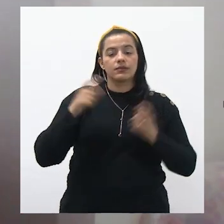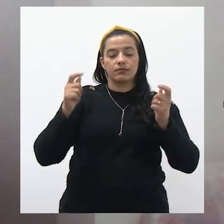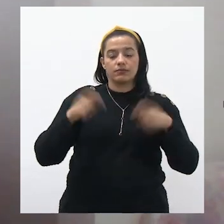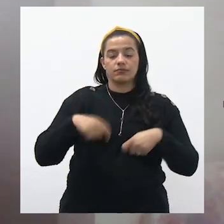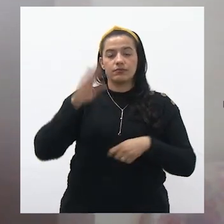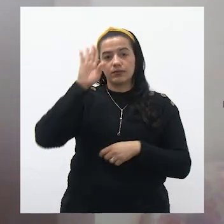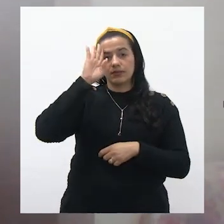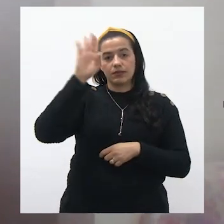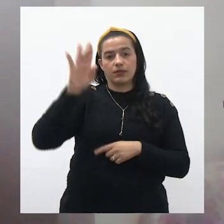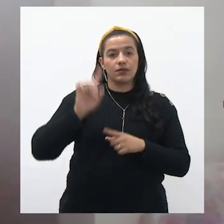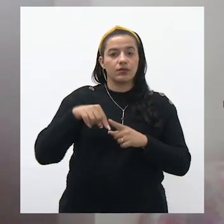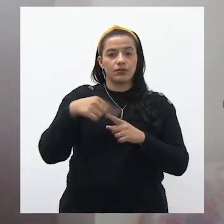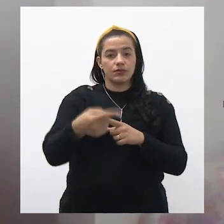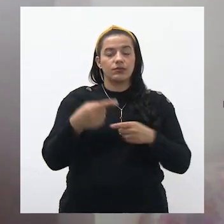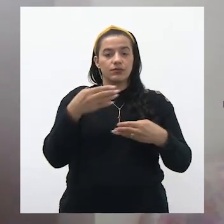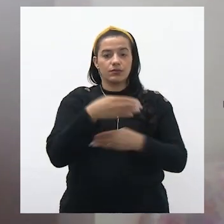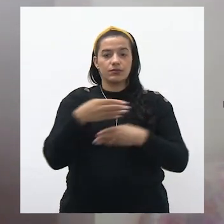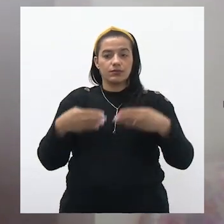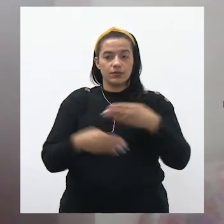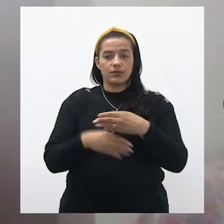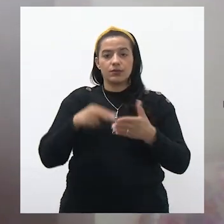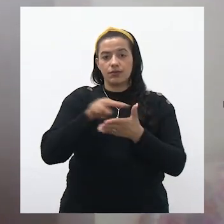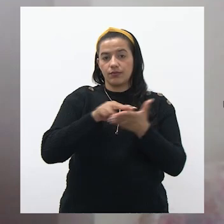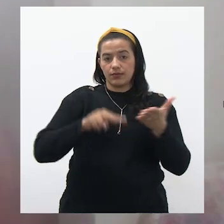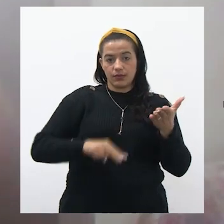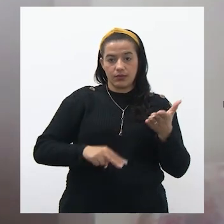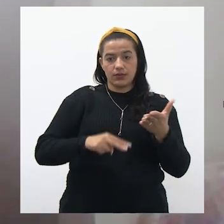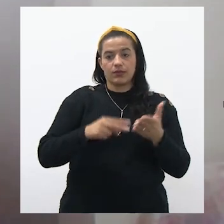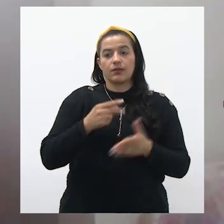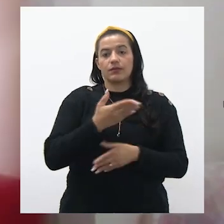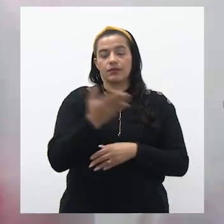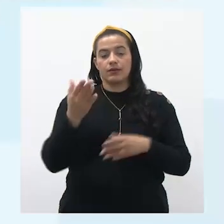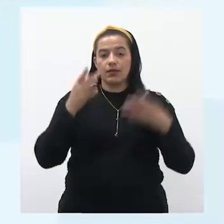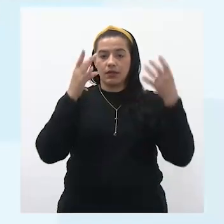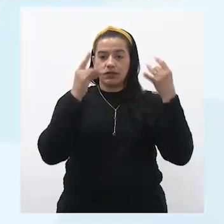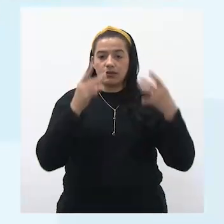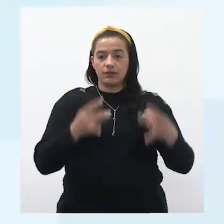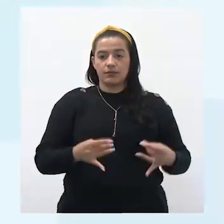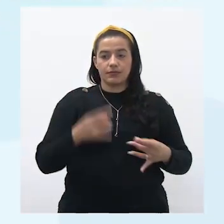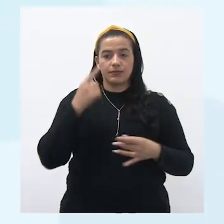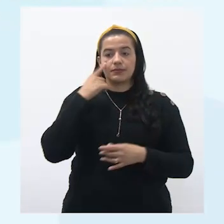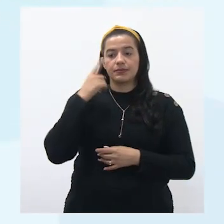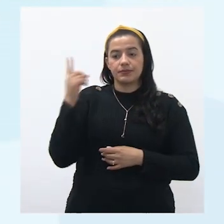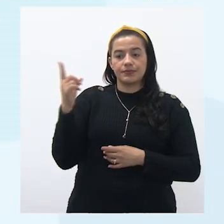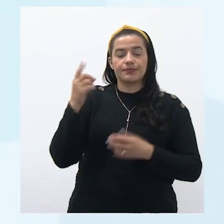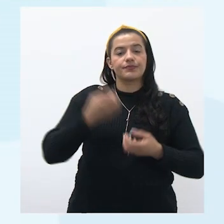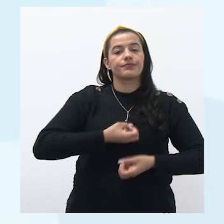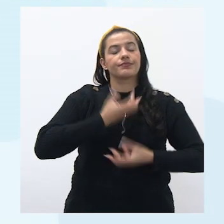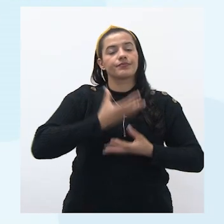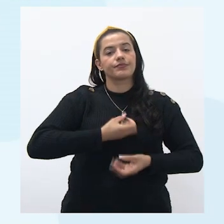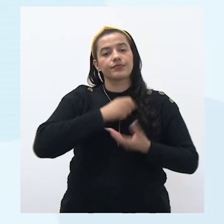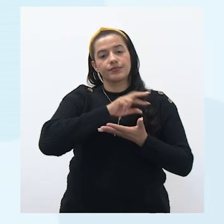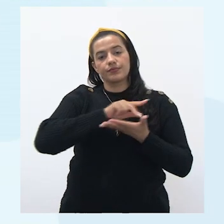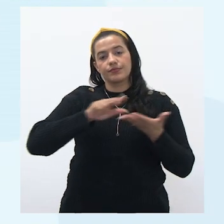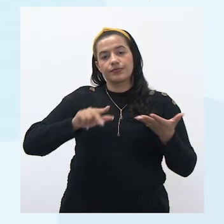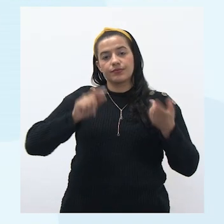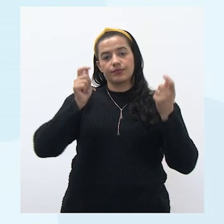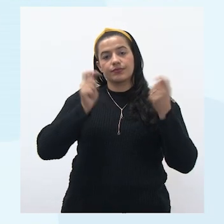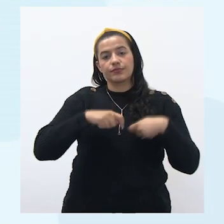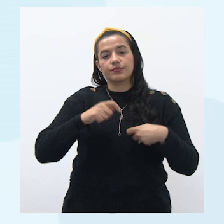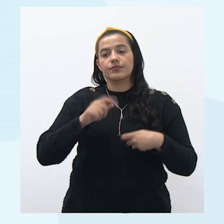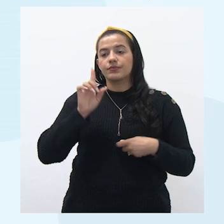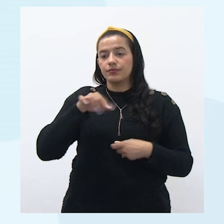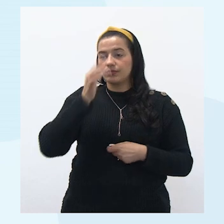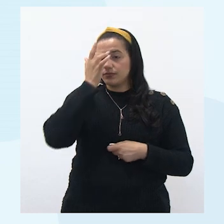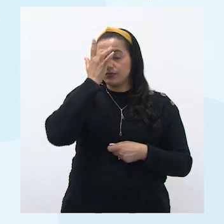destaque, que é o próximo slide, que eu vou ler para vocês a definição dessa competência socioemocional, e ela está muito